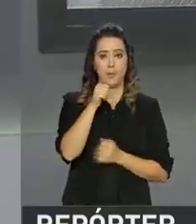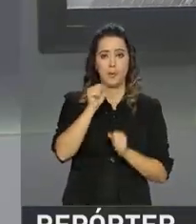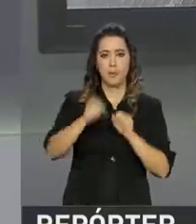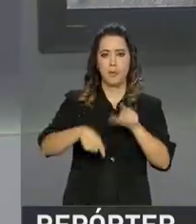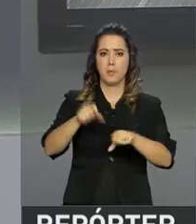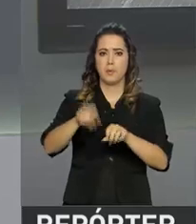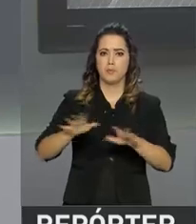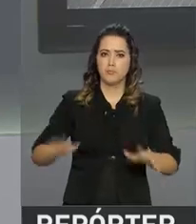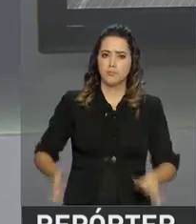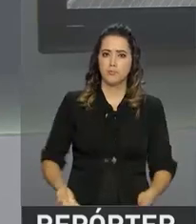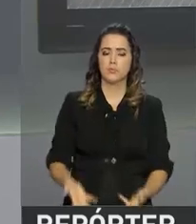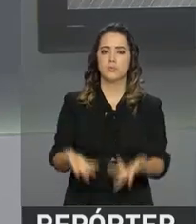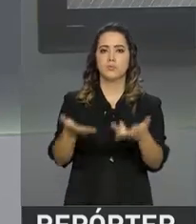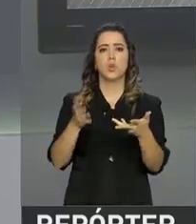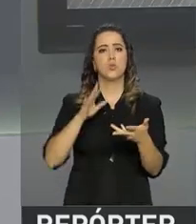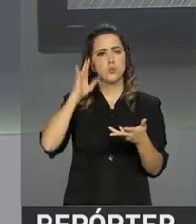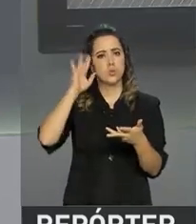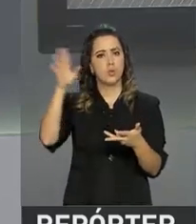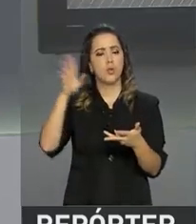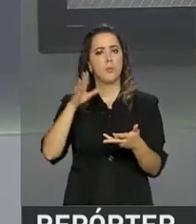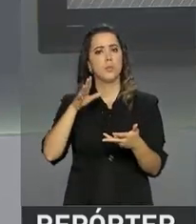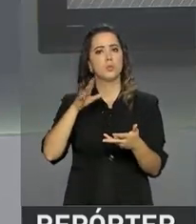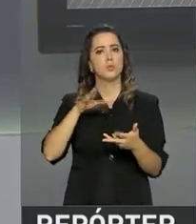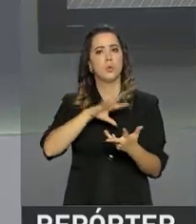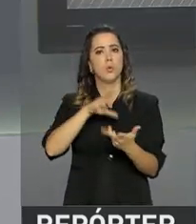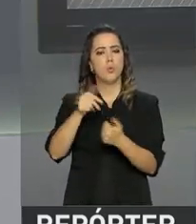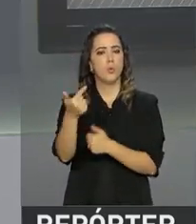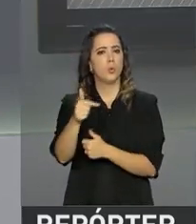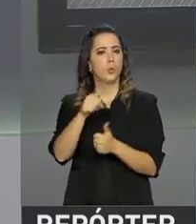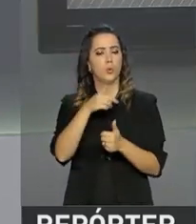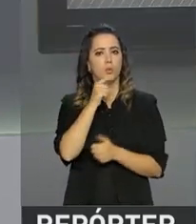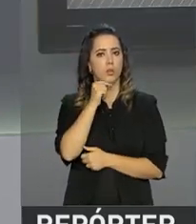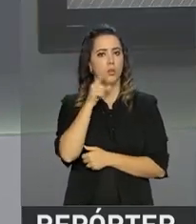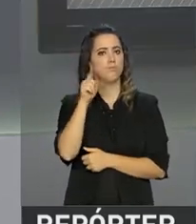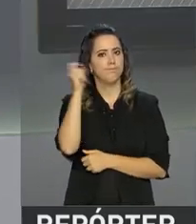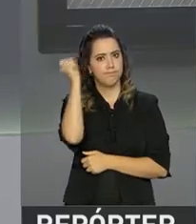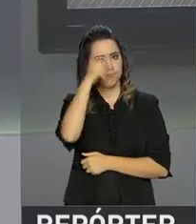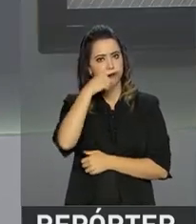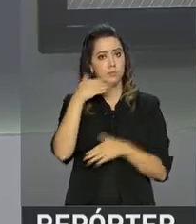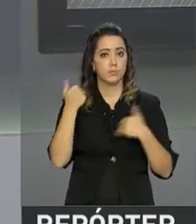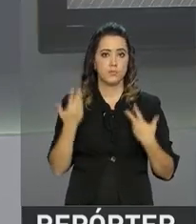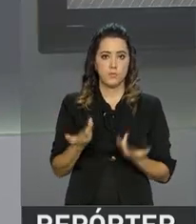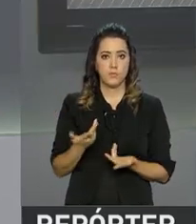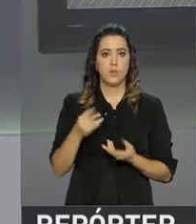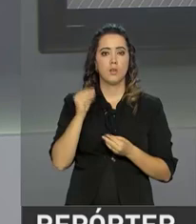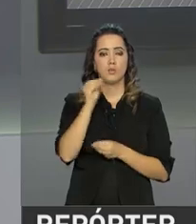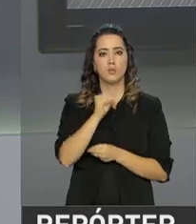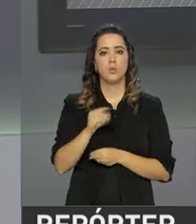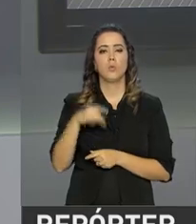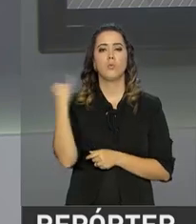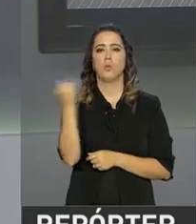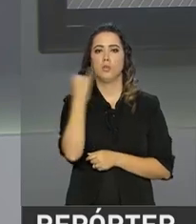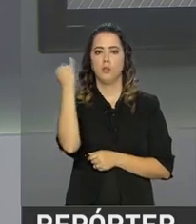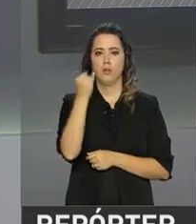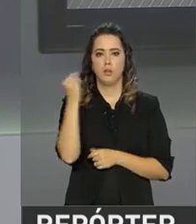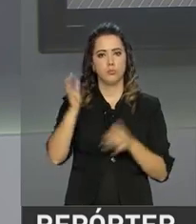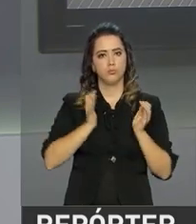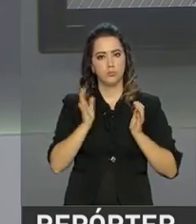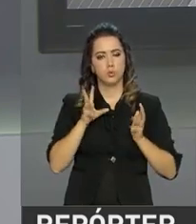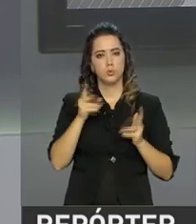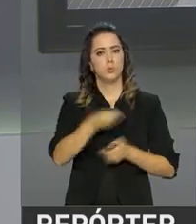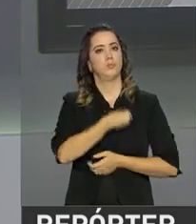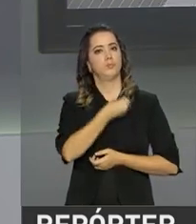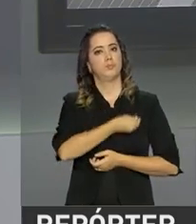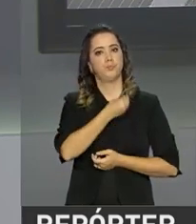para produzir você imaginou um mundo sem água difícil né e por se tratar de um bem tão importante para todo ser